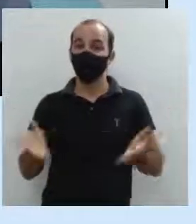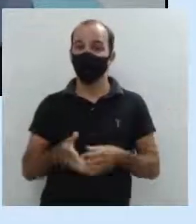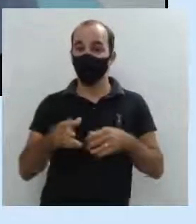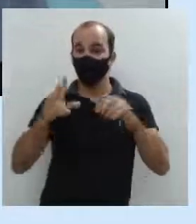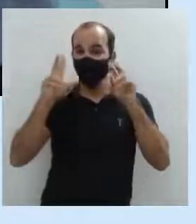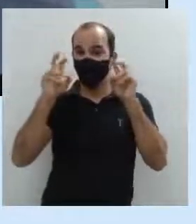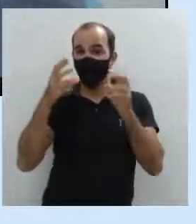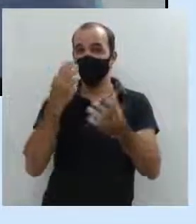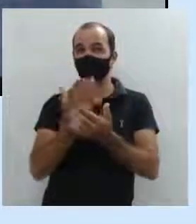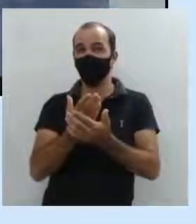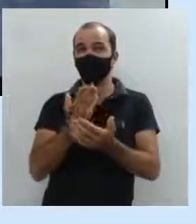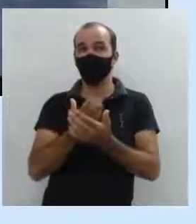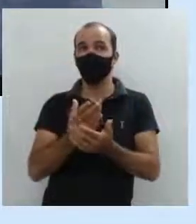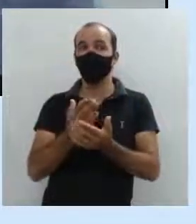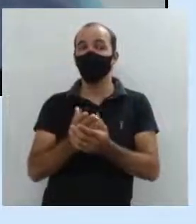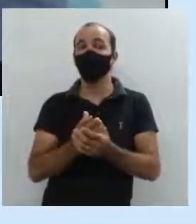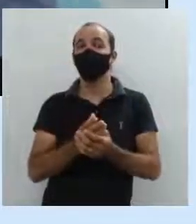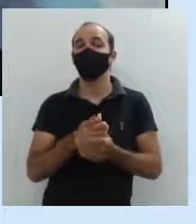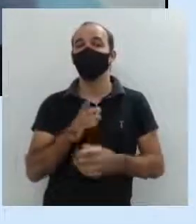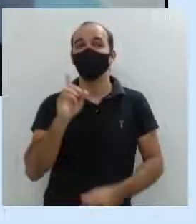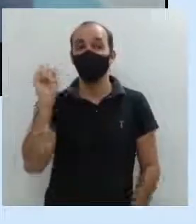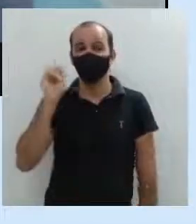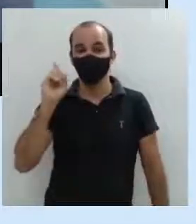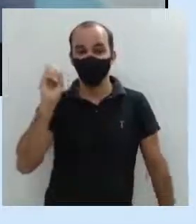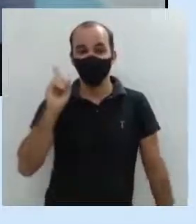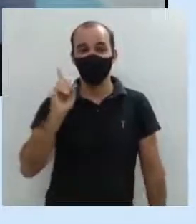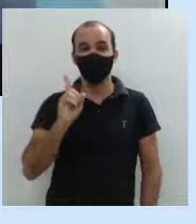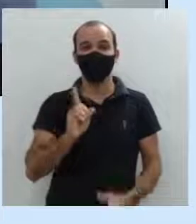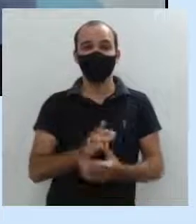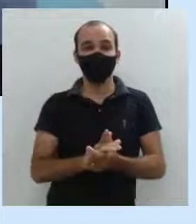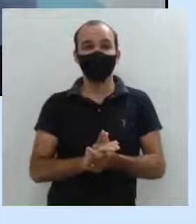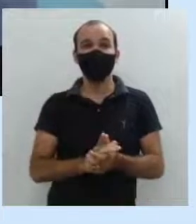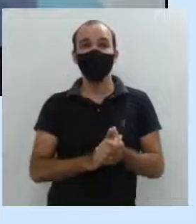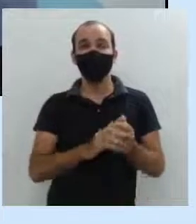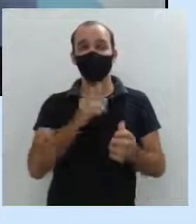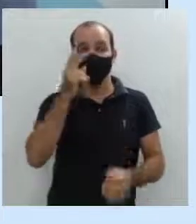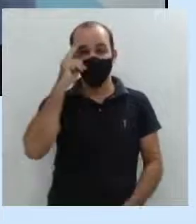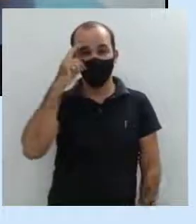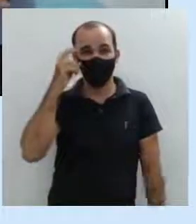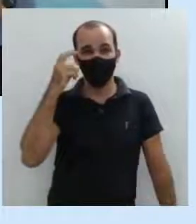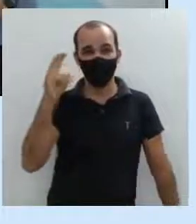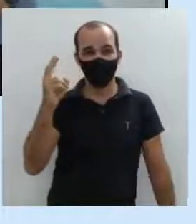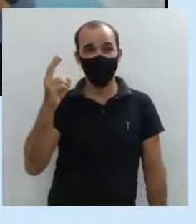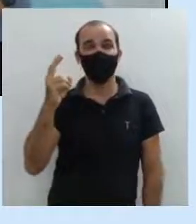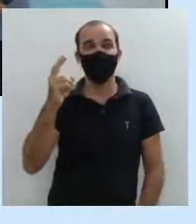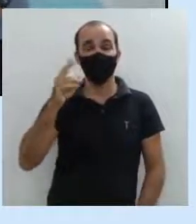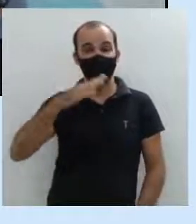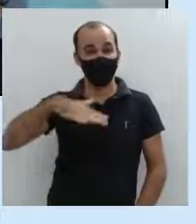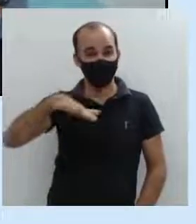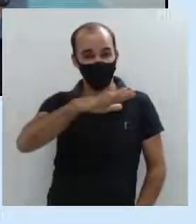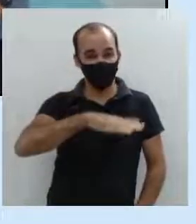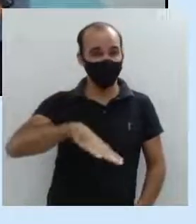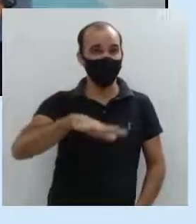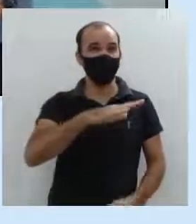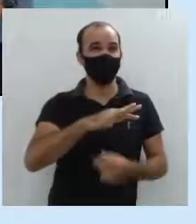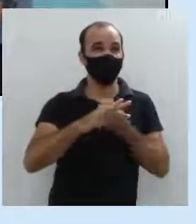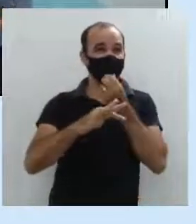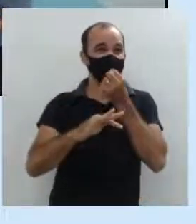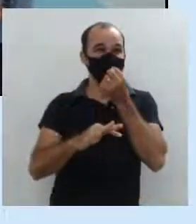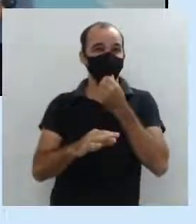bem especial, a indústria cultural, a formação da subjetividade contemporânea.